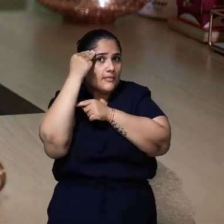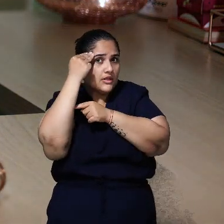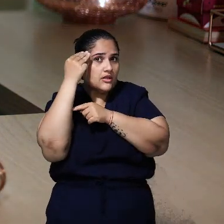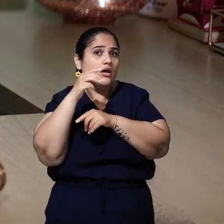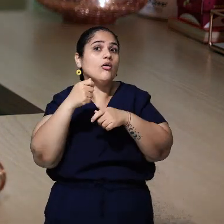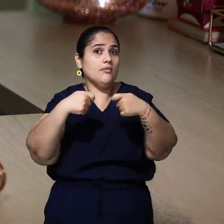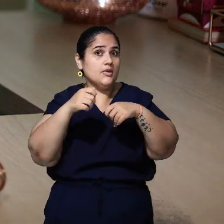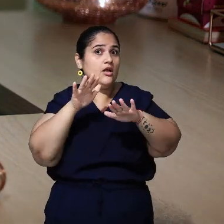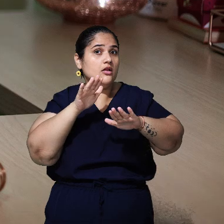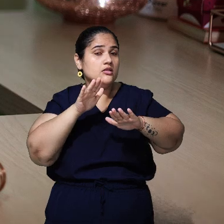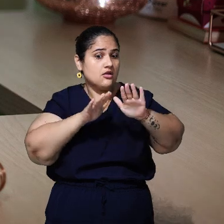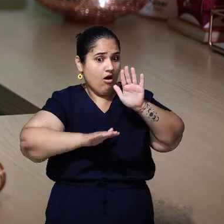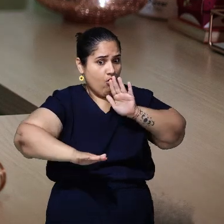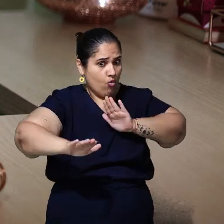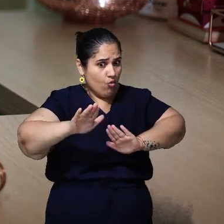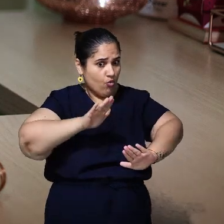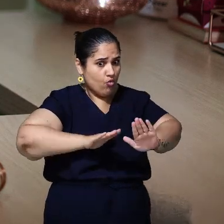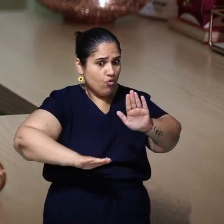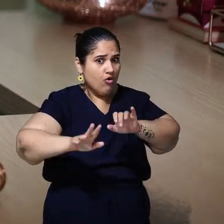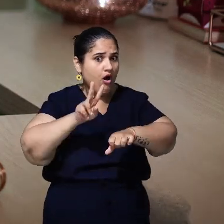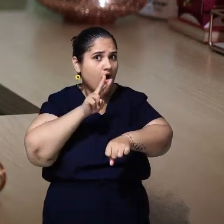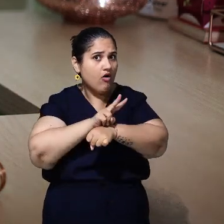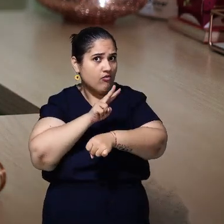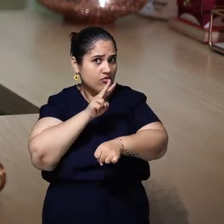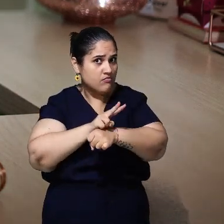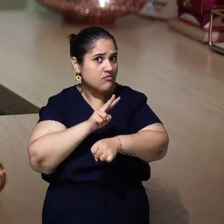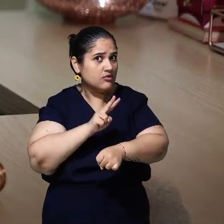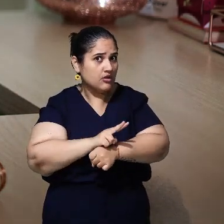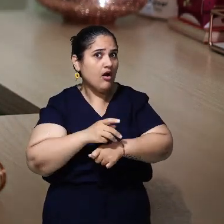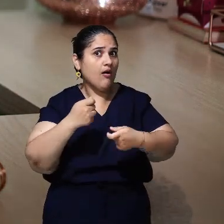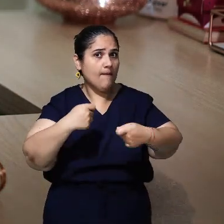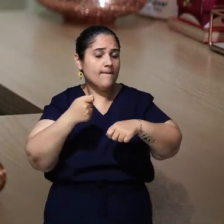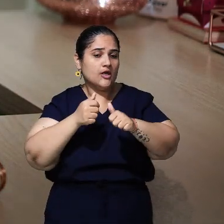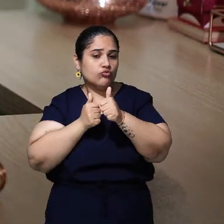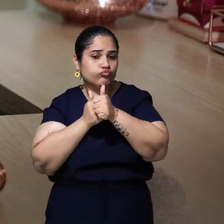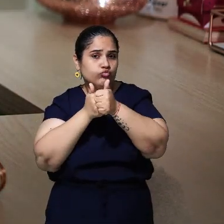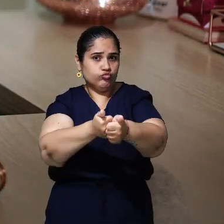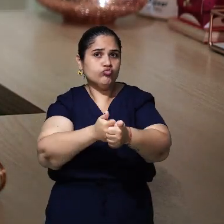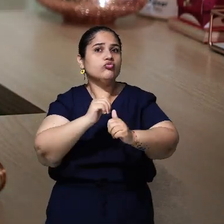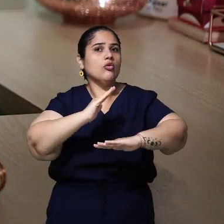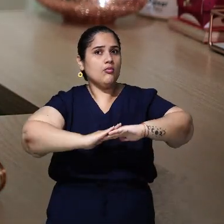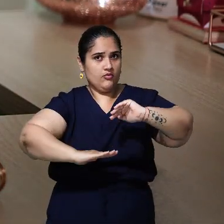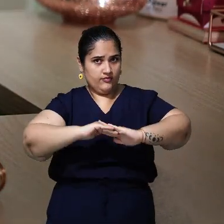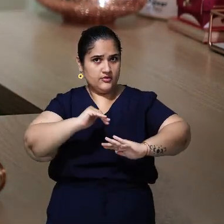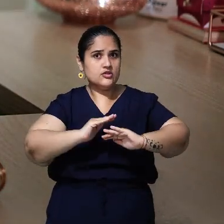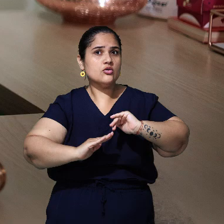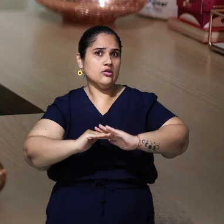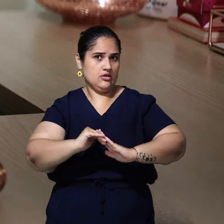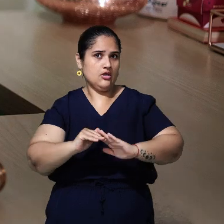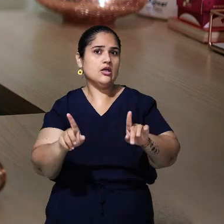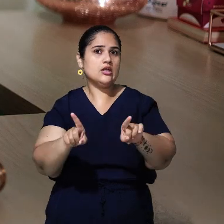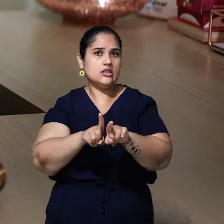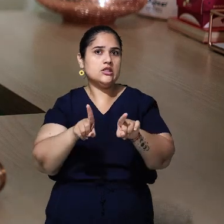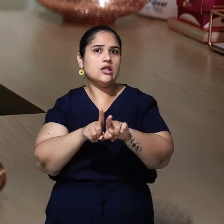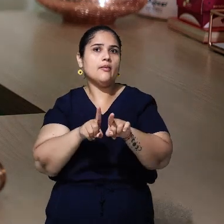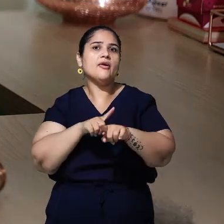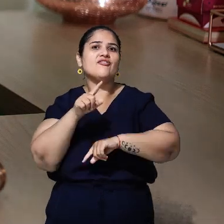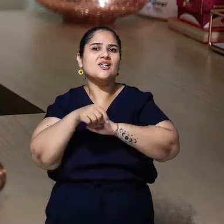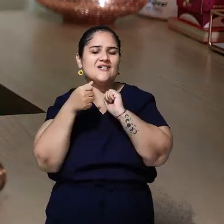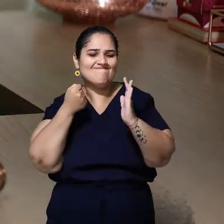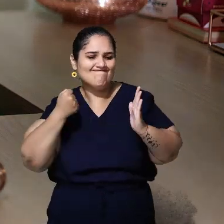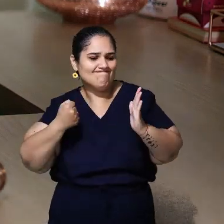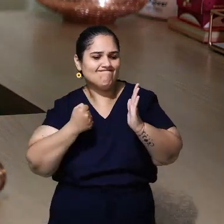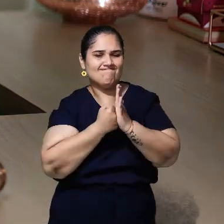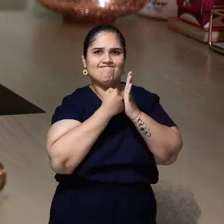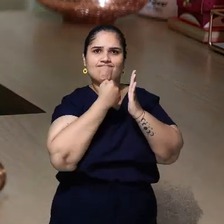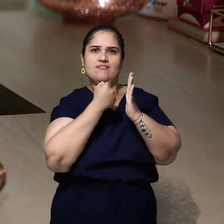ter acompanhamento com profissionais e, de certa forma, ela vai impactar a vida da pessoa. E